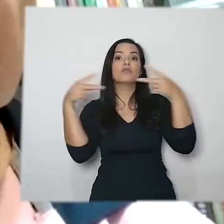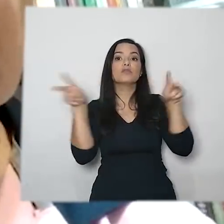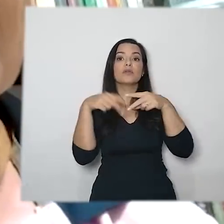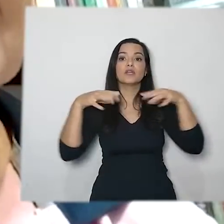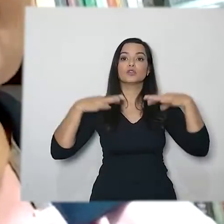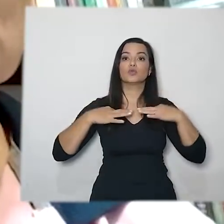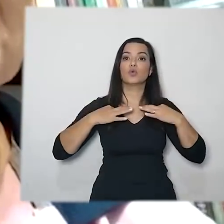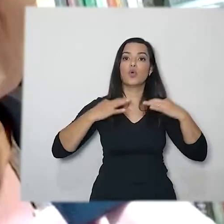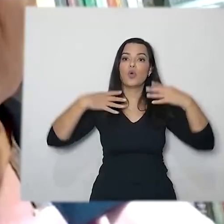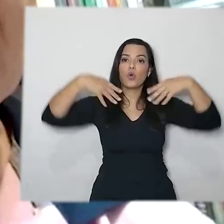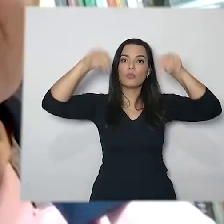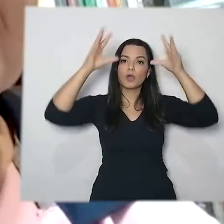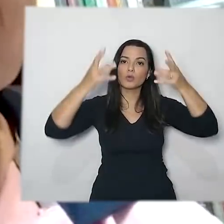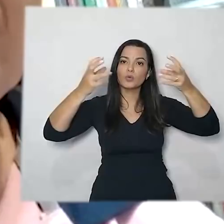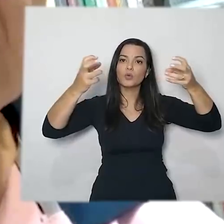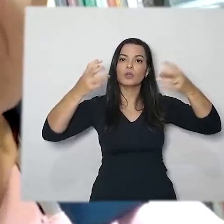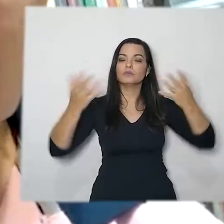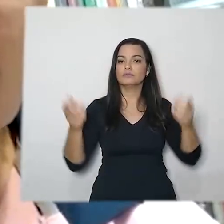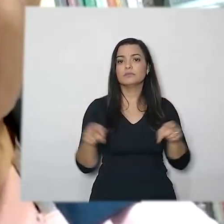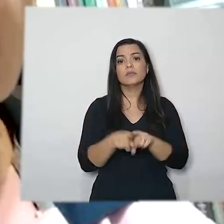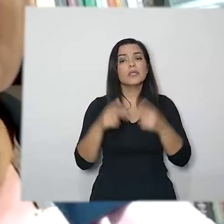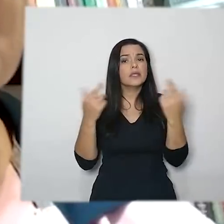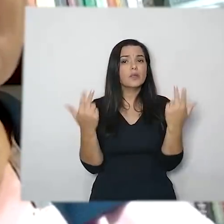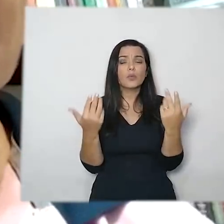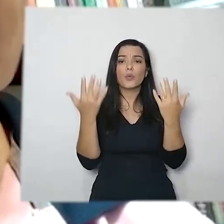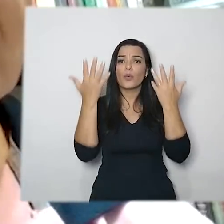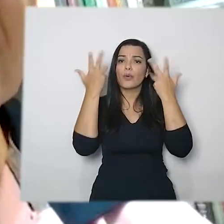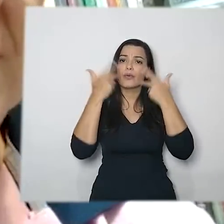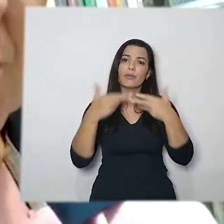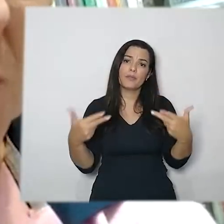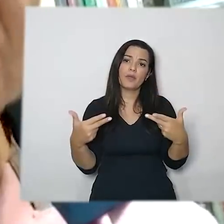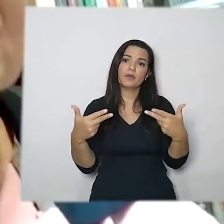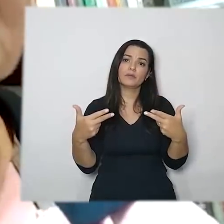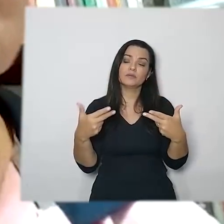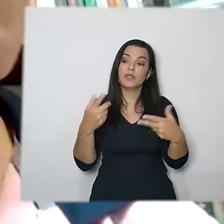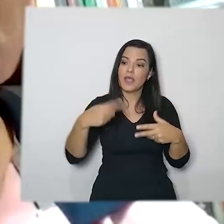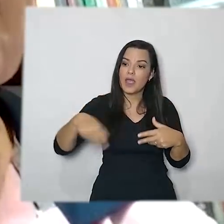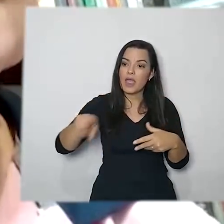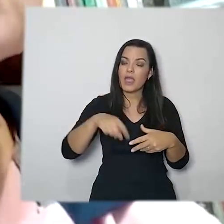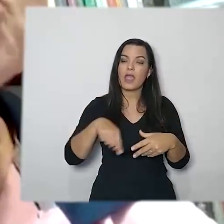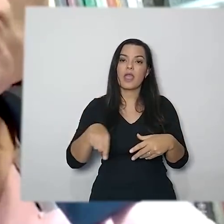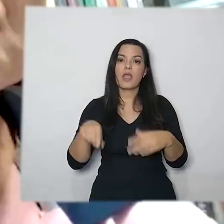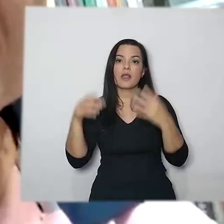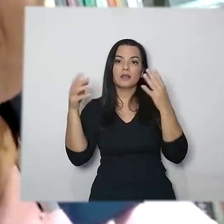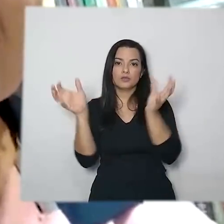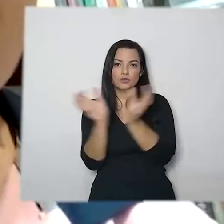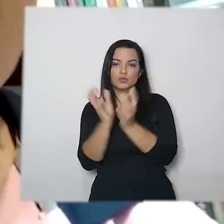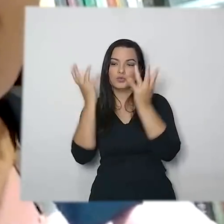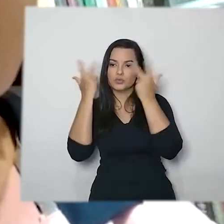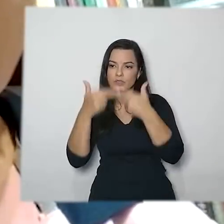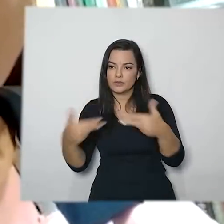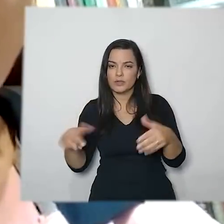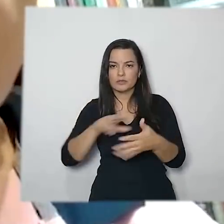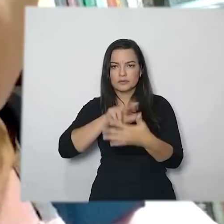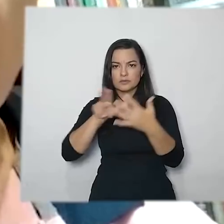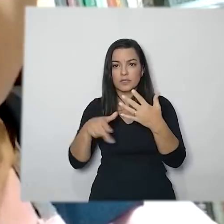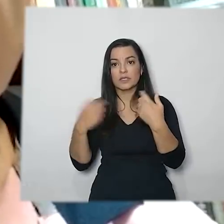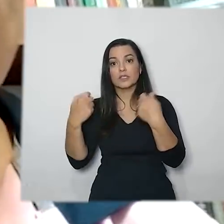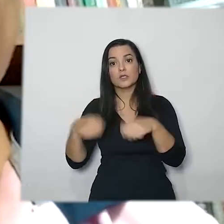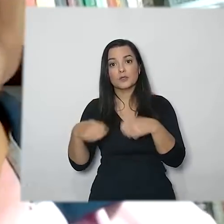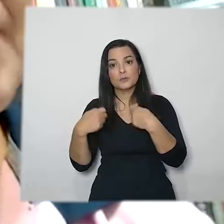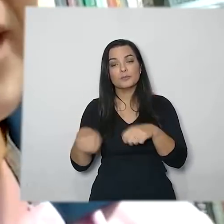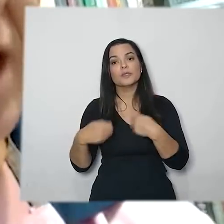coisa. Então, para que eles vivam bem e possam se desenvolver, tudo tem que estar em